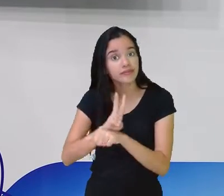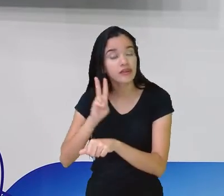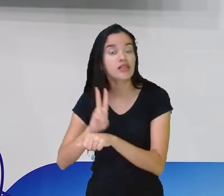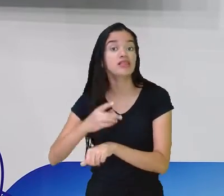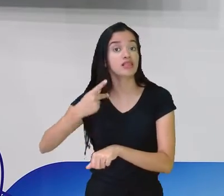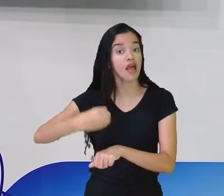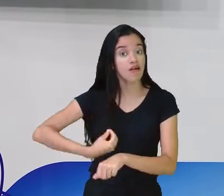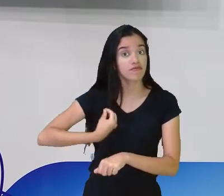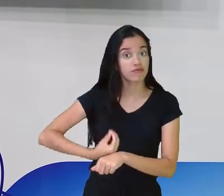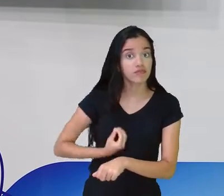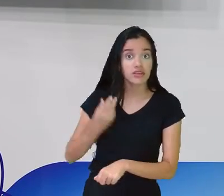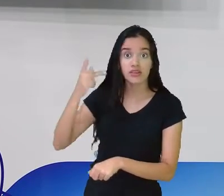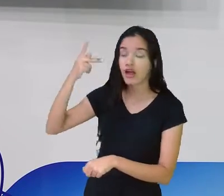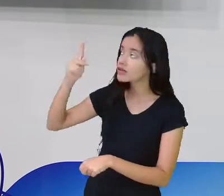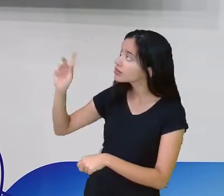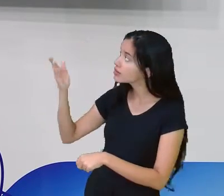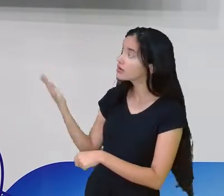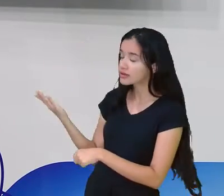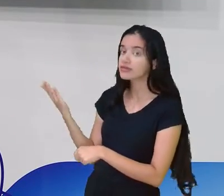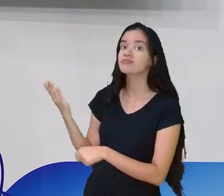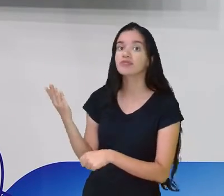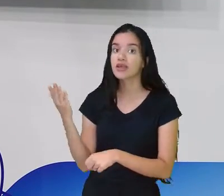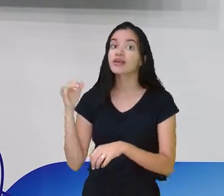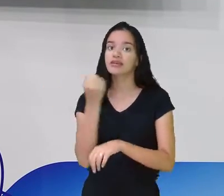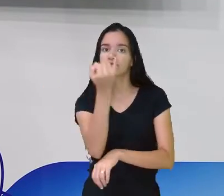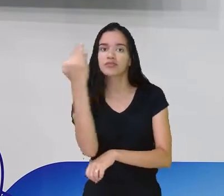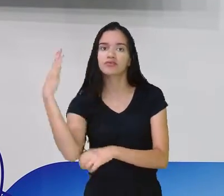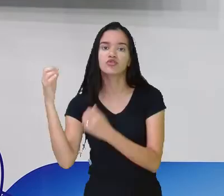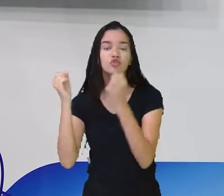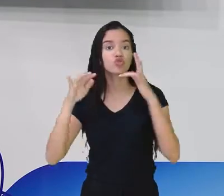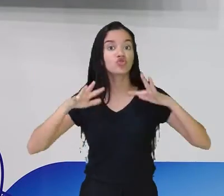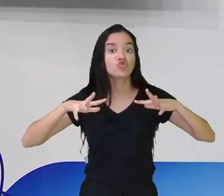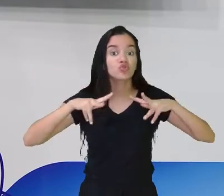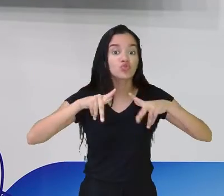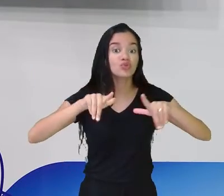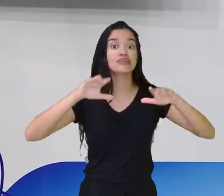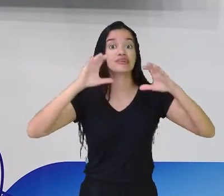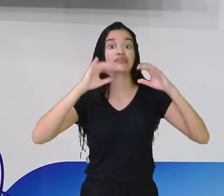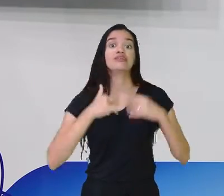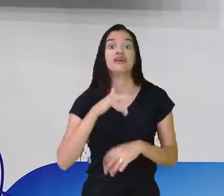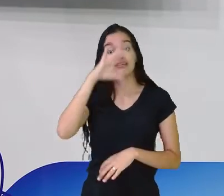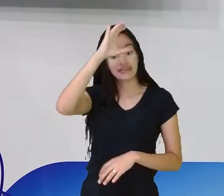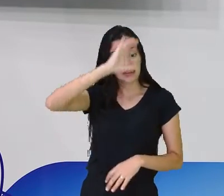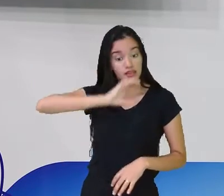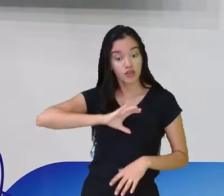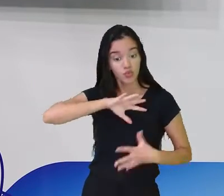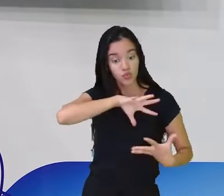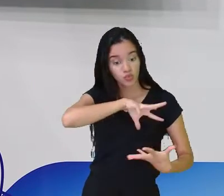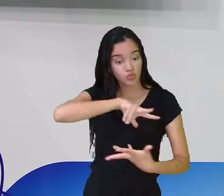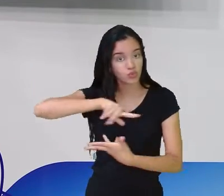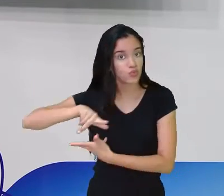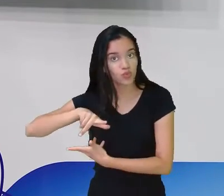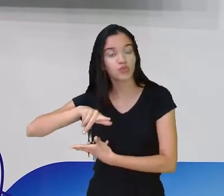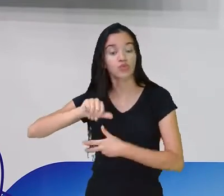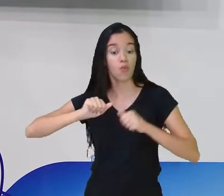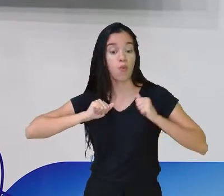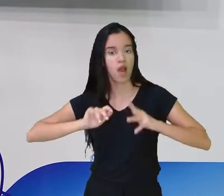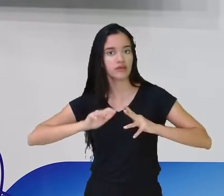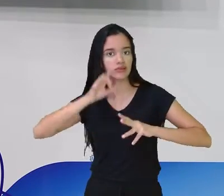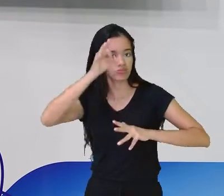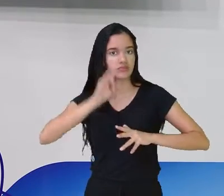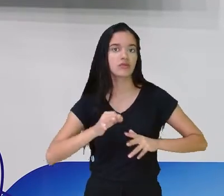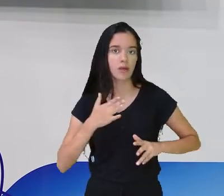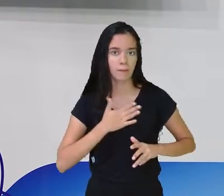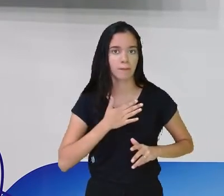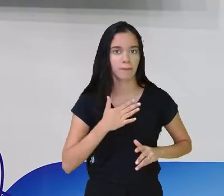deles e para isso o meio ambiente, isso mesmo. Somos todos cidadãos do mundo. Uma atitude certa minha aqui pode